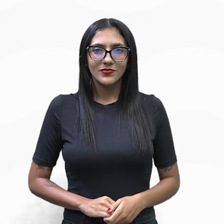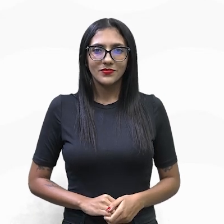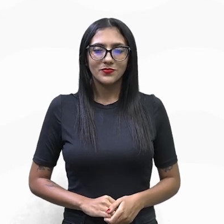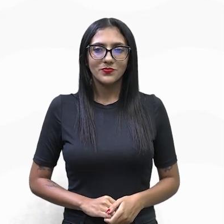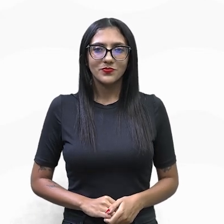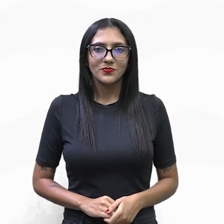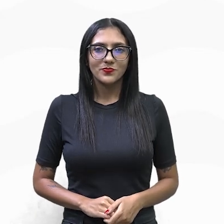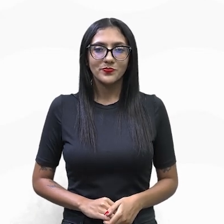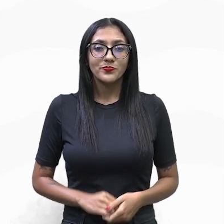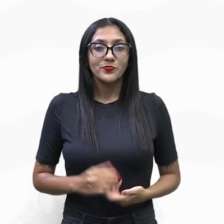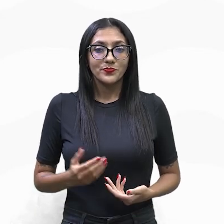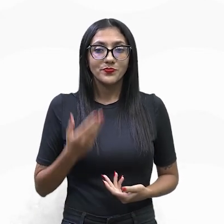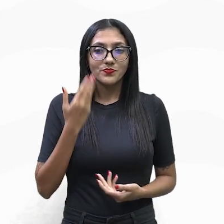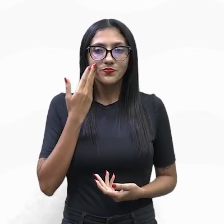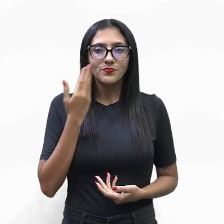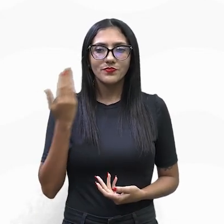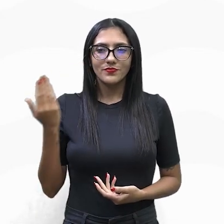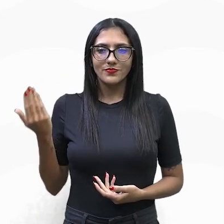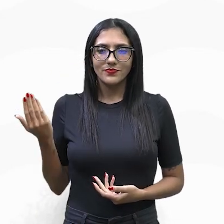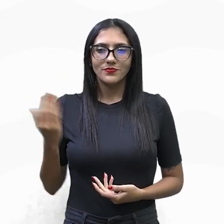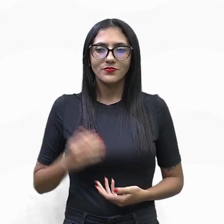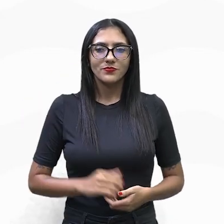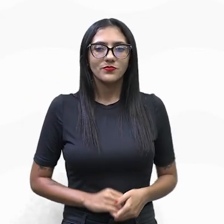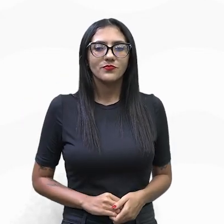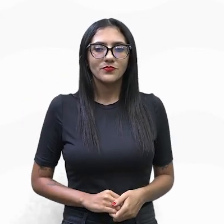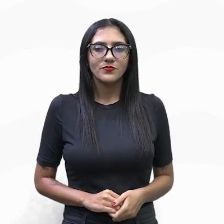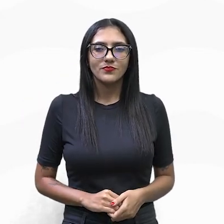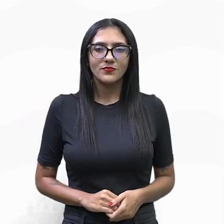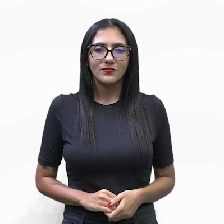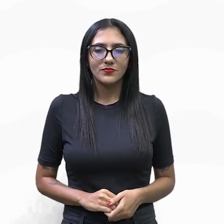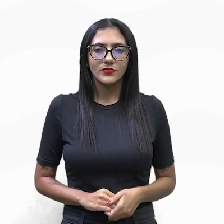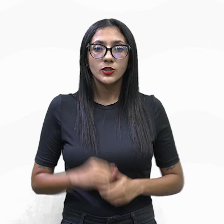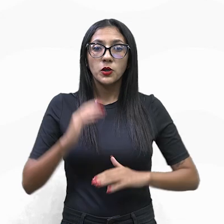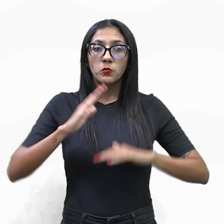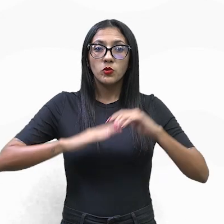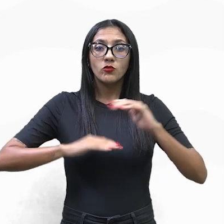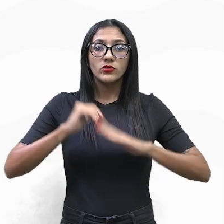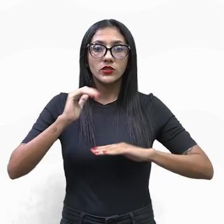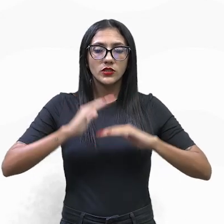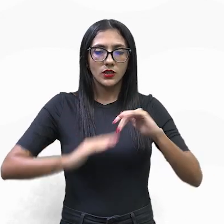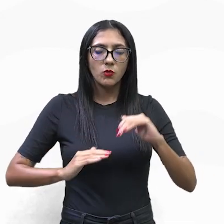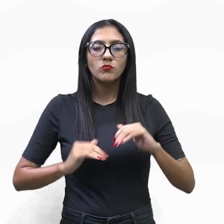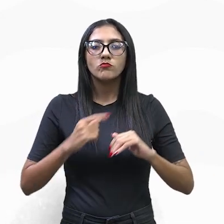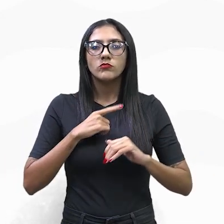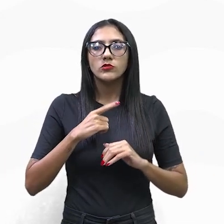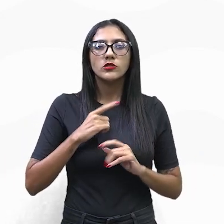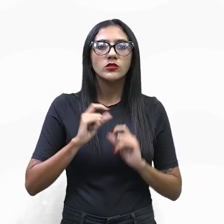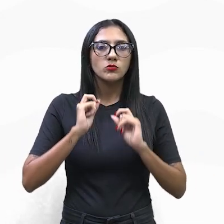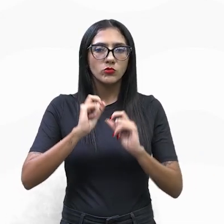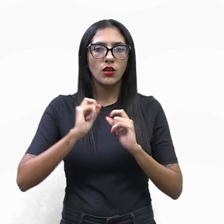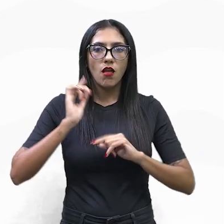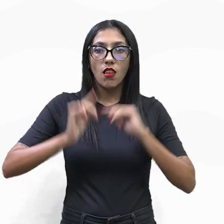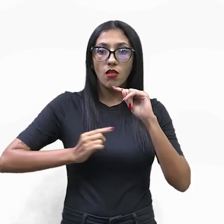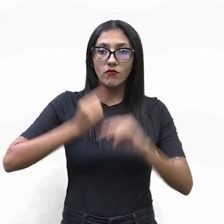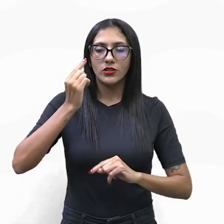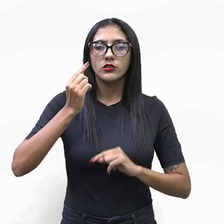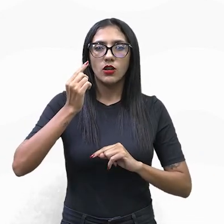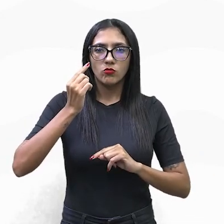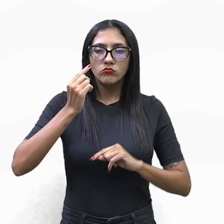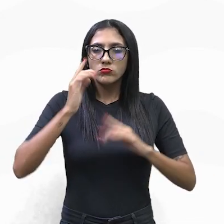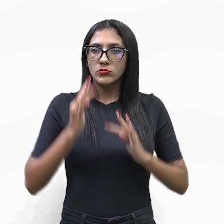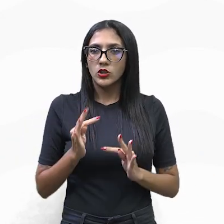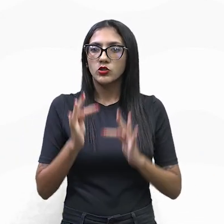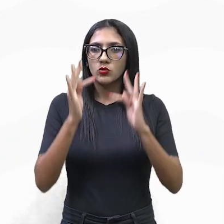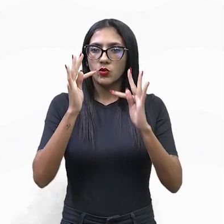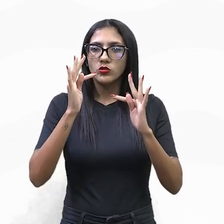Bem, começando aí, não é, profissões com maior risco de automação nas próximas décadas. Veja